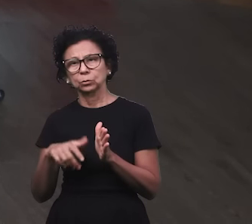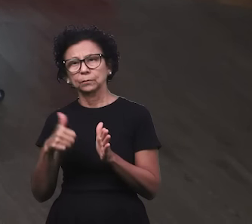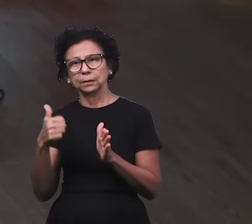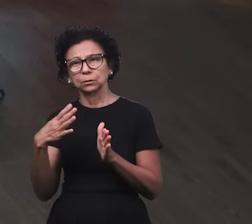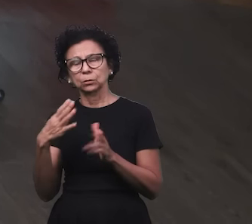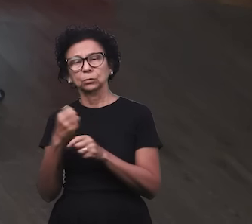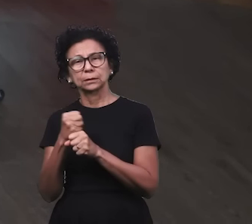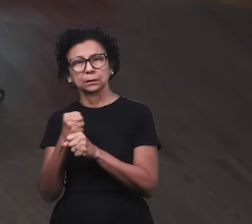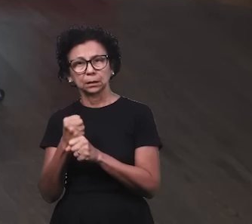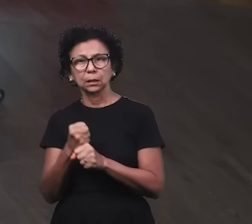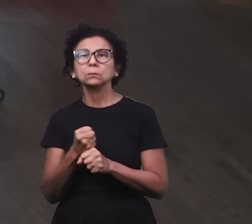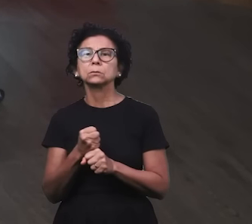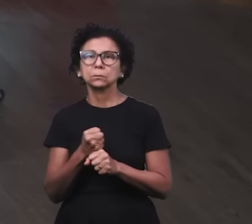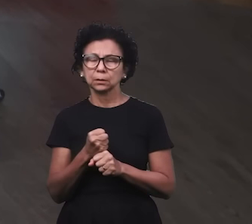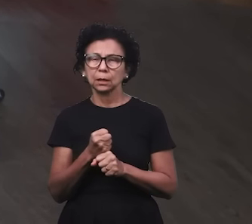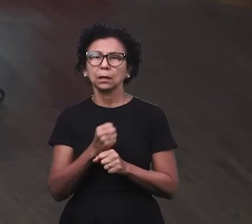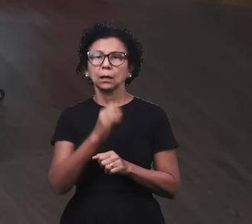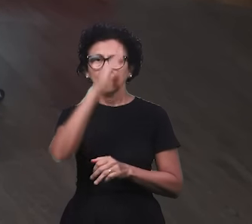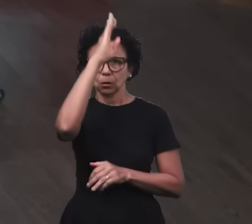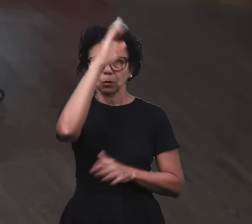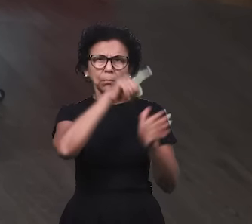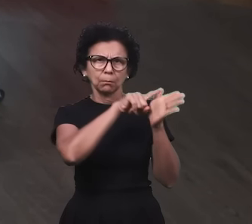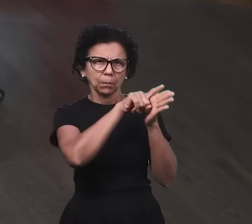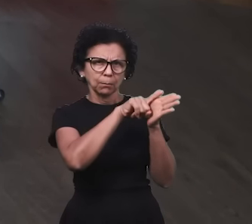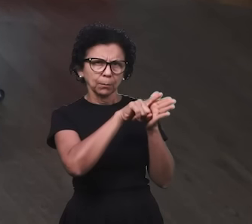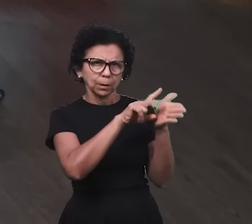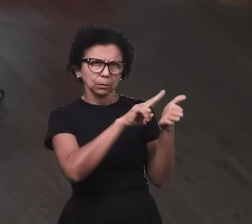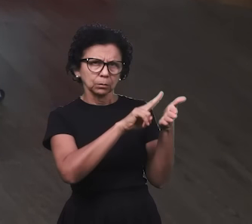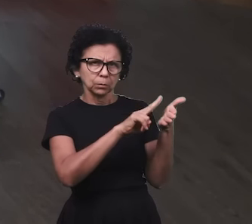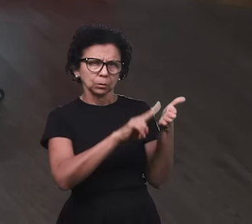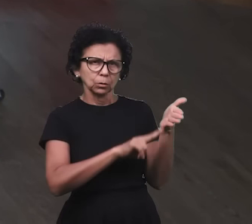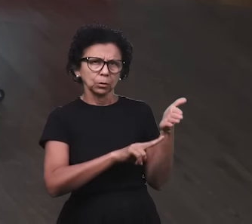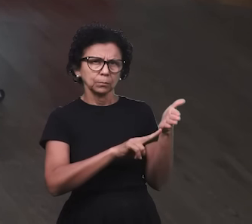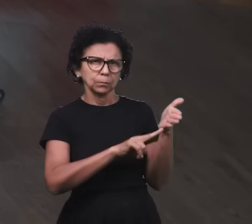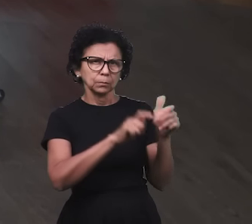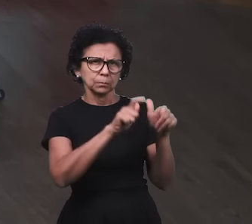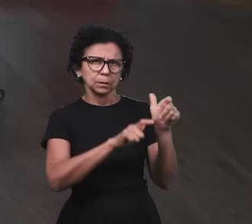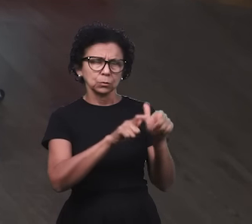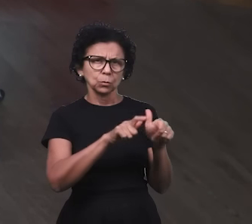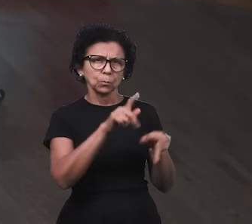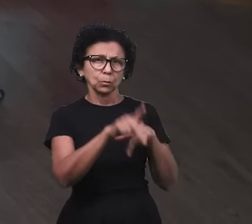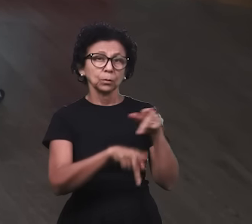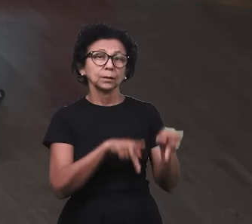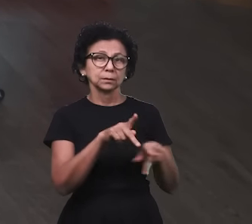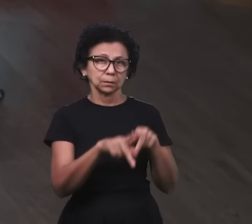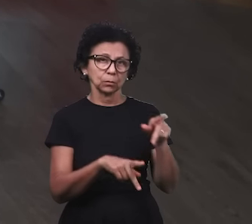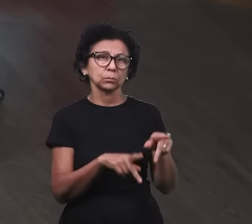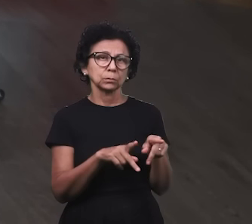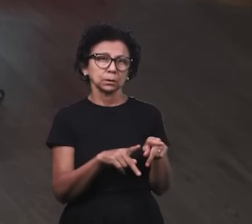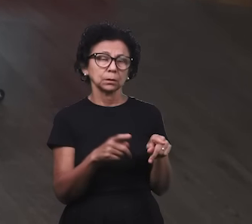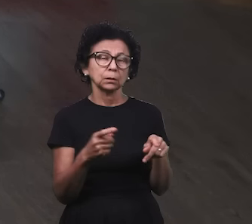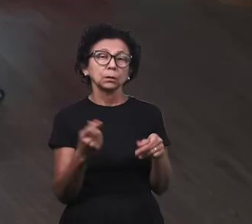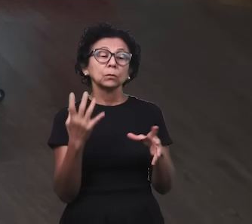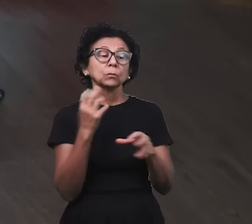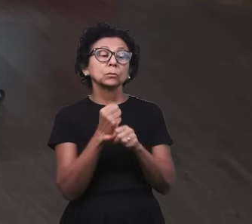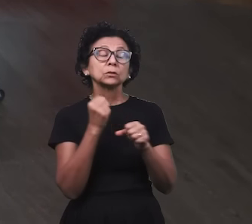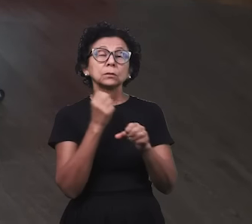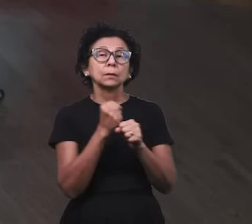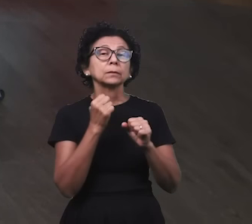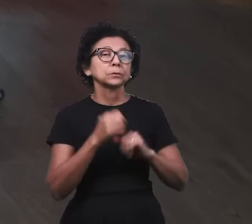passado. E as festas eram anuais. Mas o que eu queria falar sobre a festa, por exemplo, da